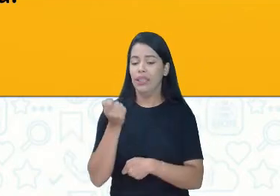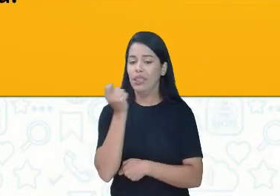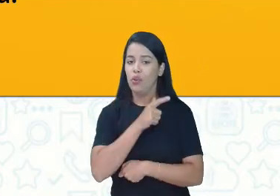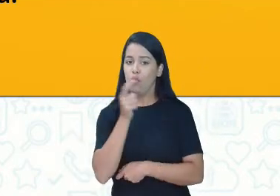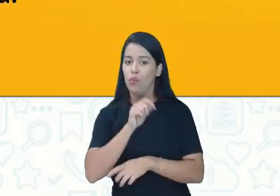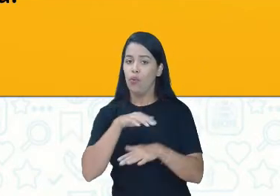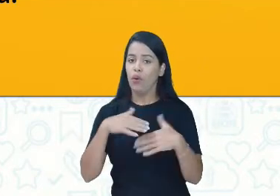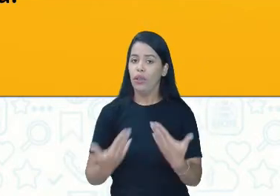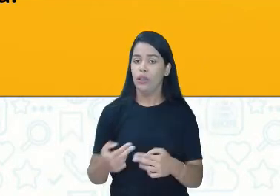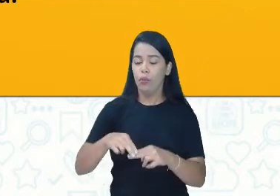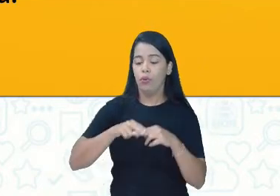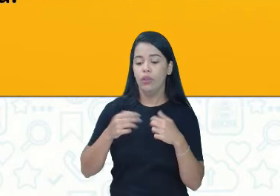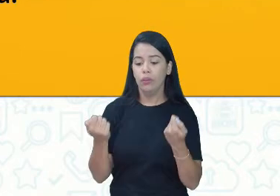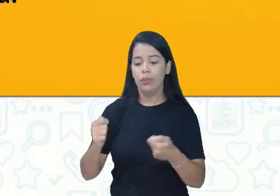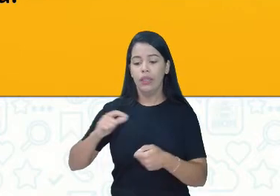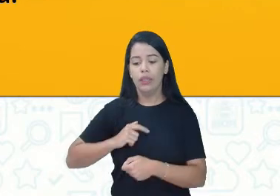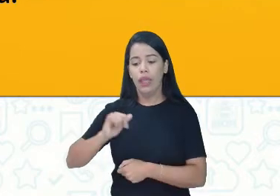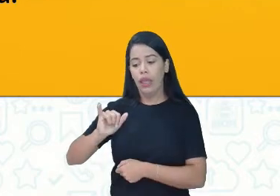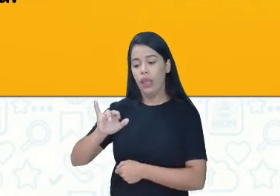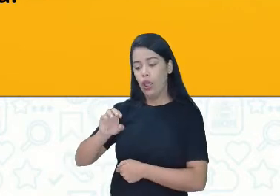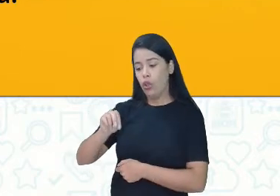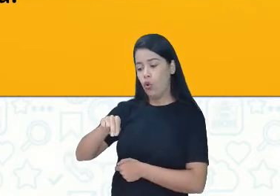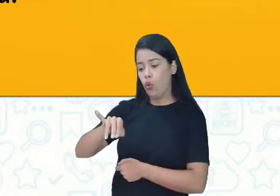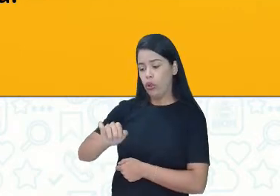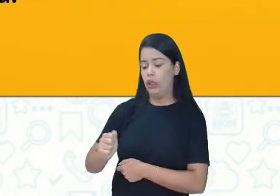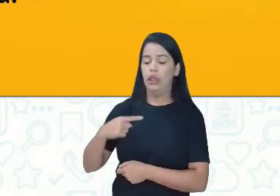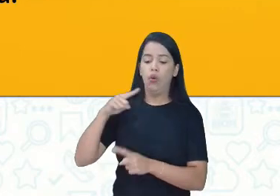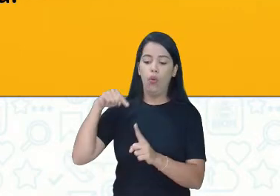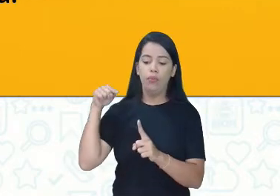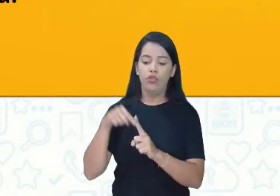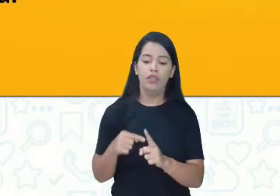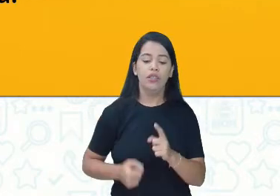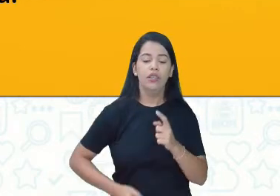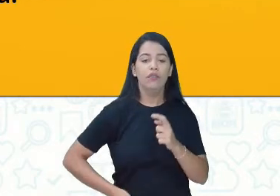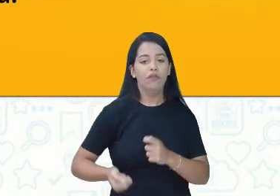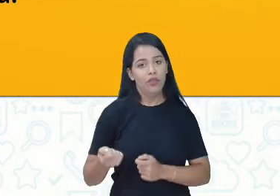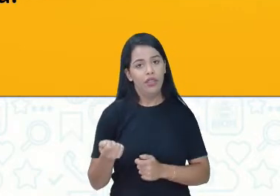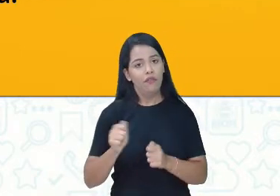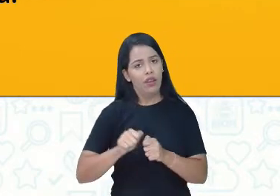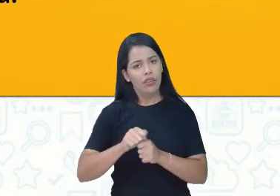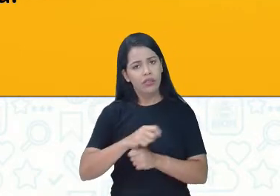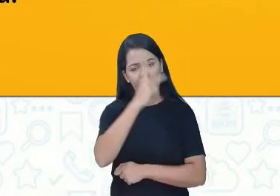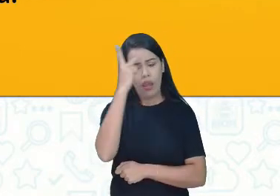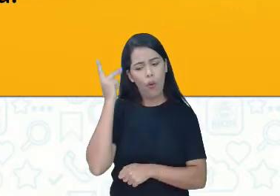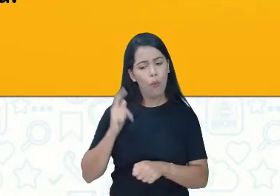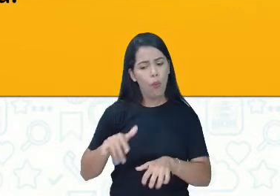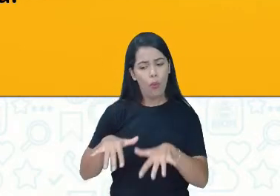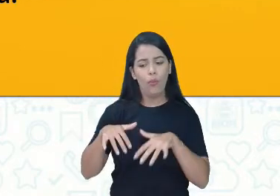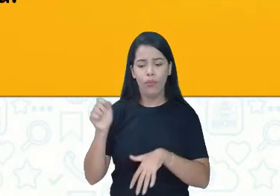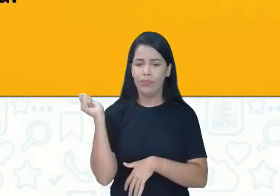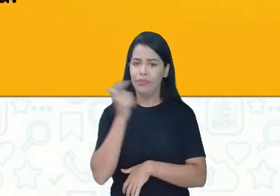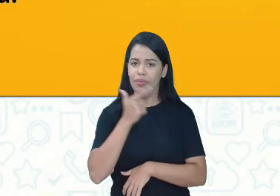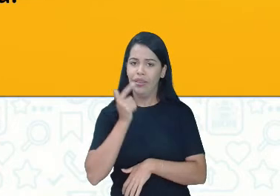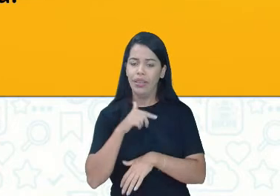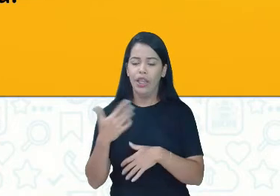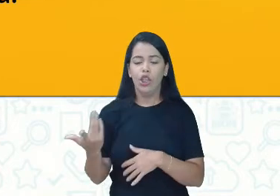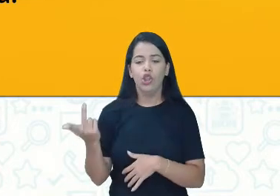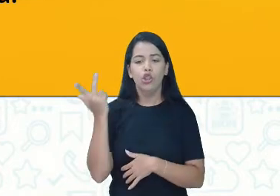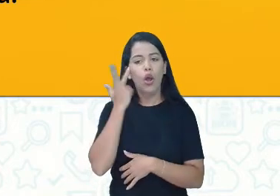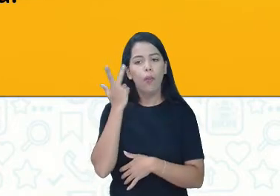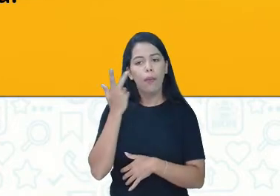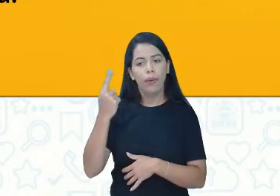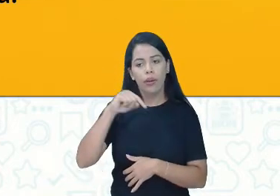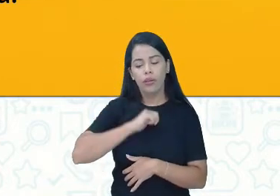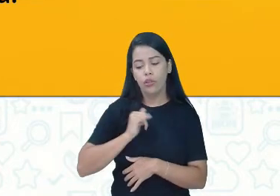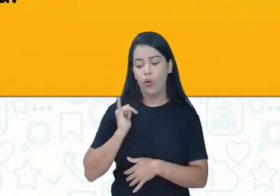estar presente a ironia, com o objetivo de entreter o público. Na maioria das vezes, a crônica humorística é utilizada para contar um